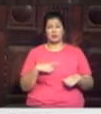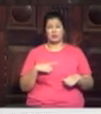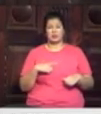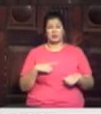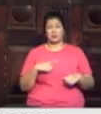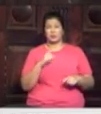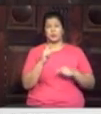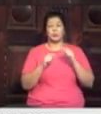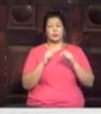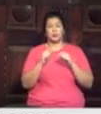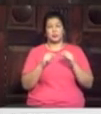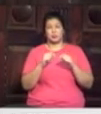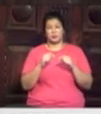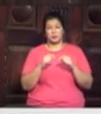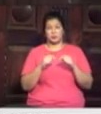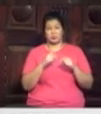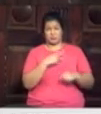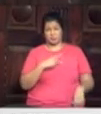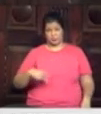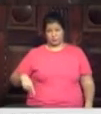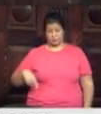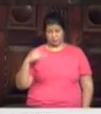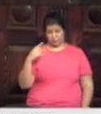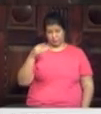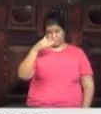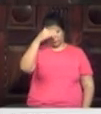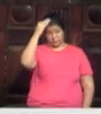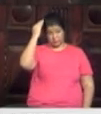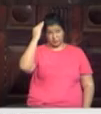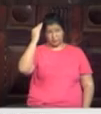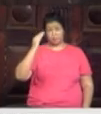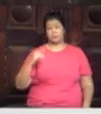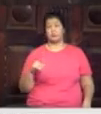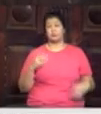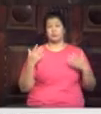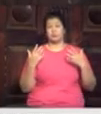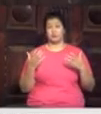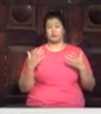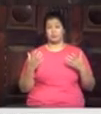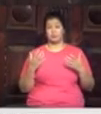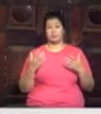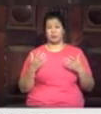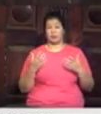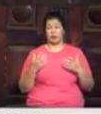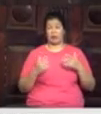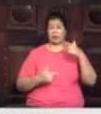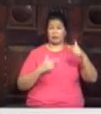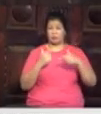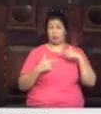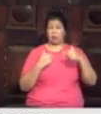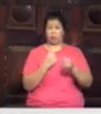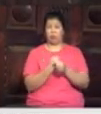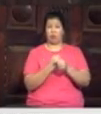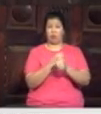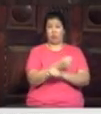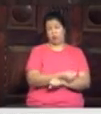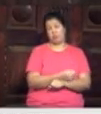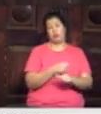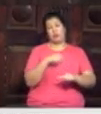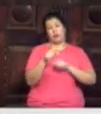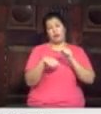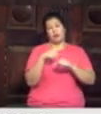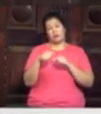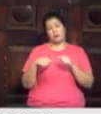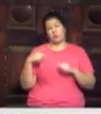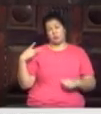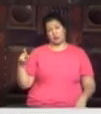impopular presidente Temer quer enfiar goela abaixo do trabalhador uma reforma da